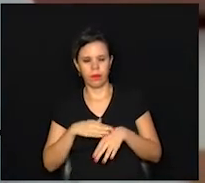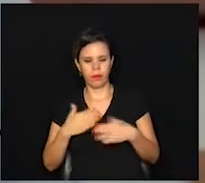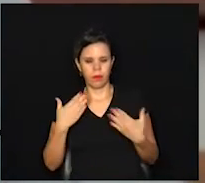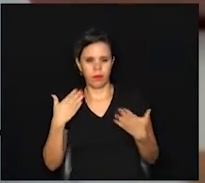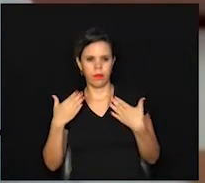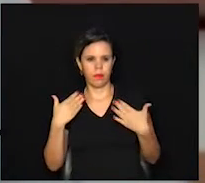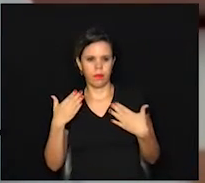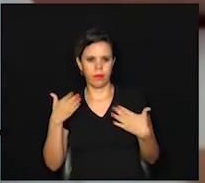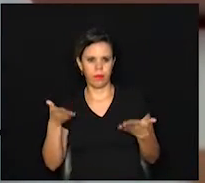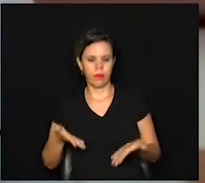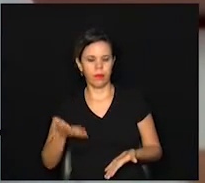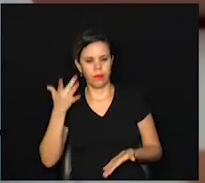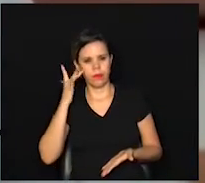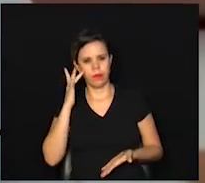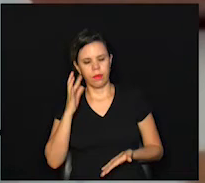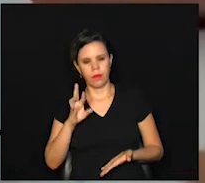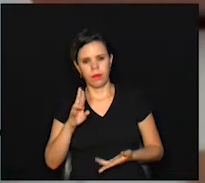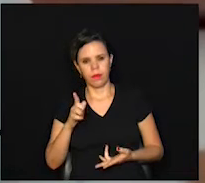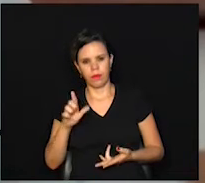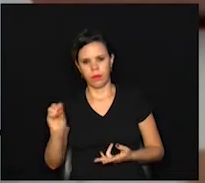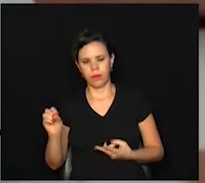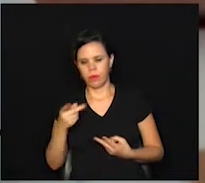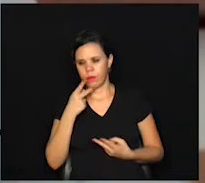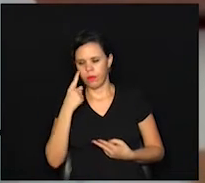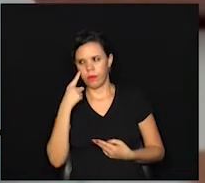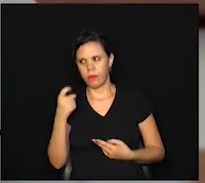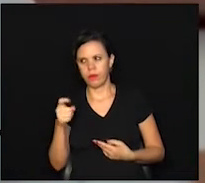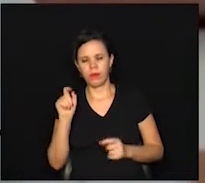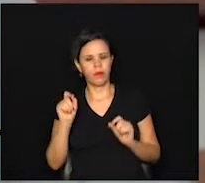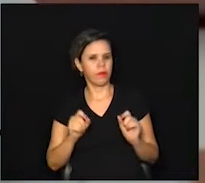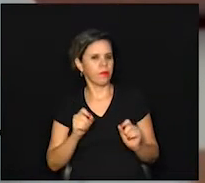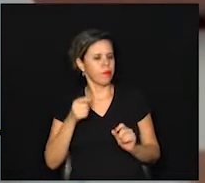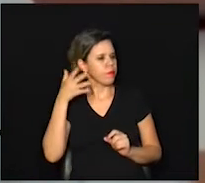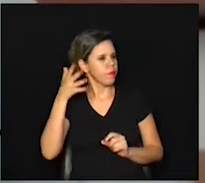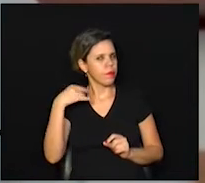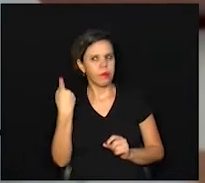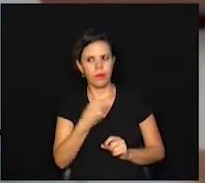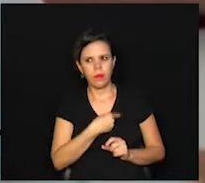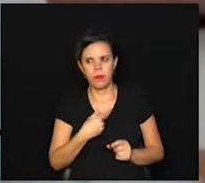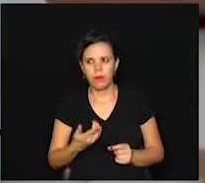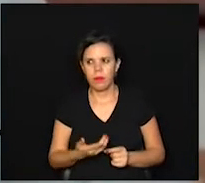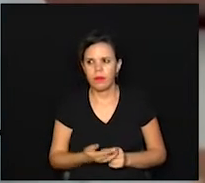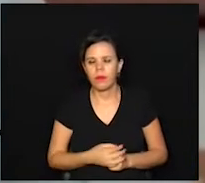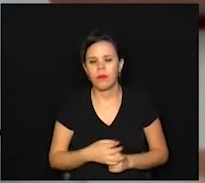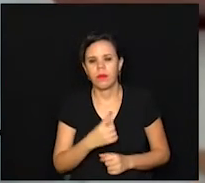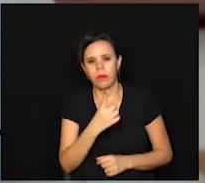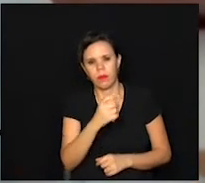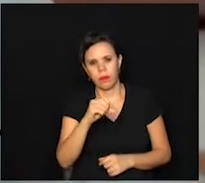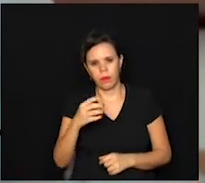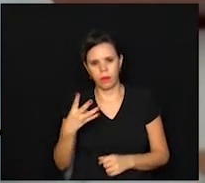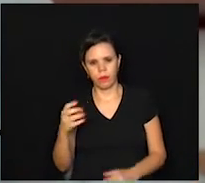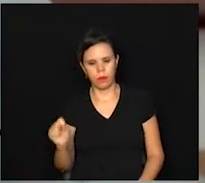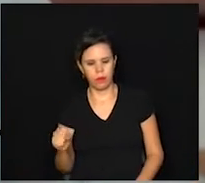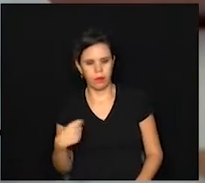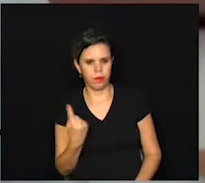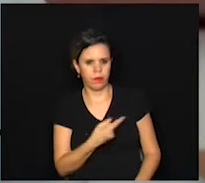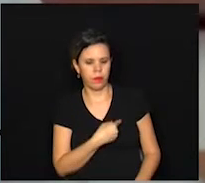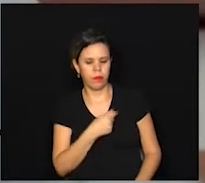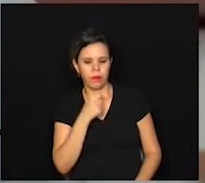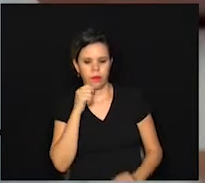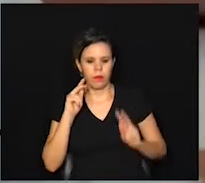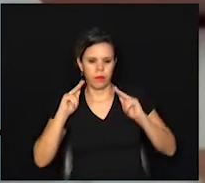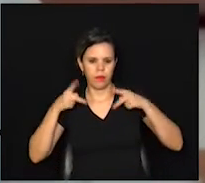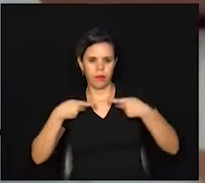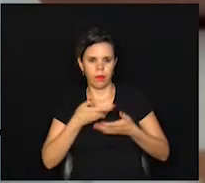acho que o Rogério traz uma coisa muito interessante, né? Nós a partir, né, de 1948, nós, enquanto